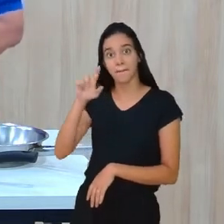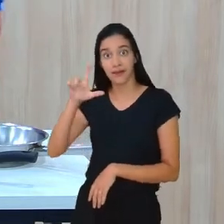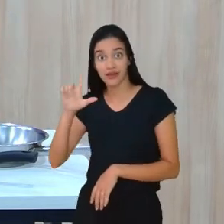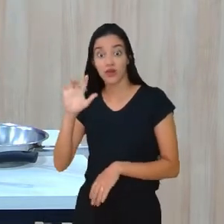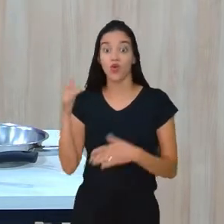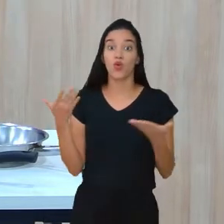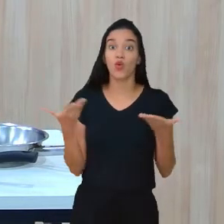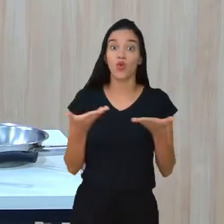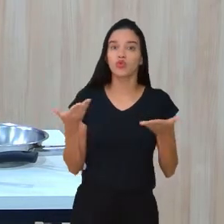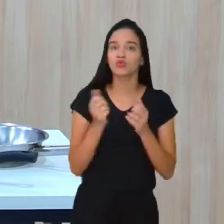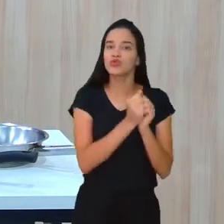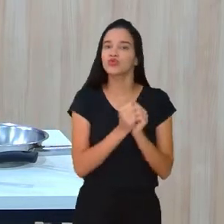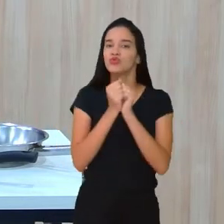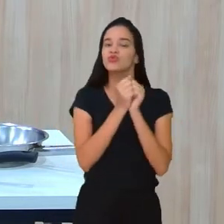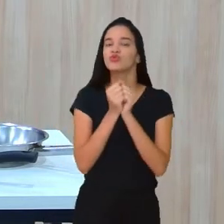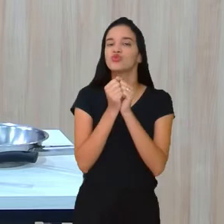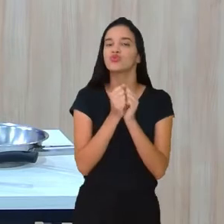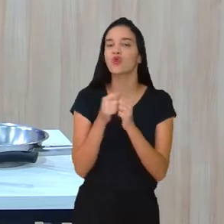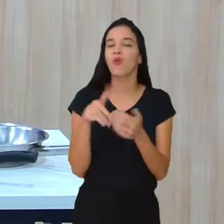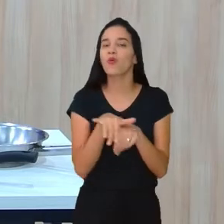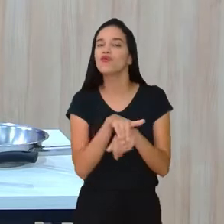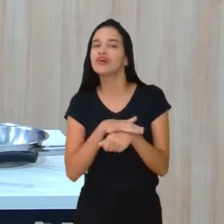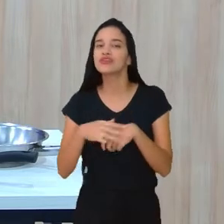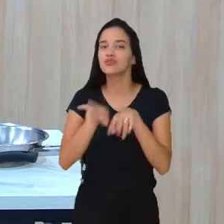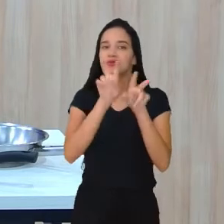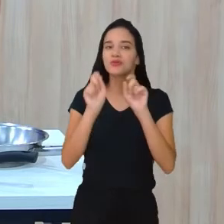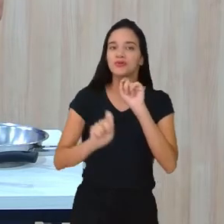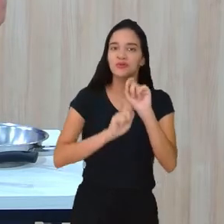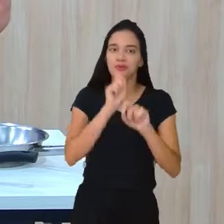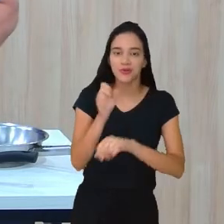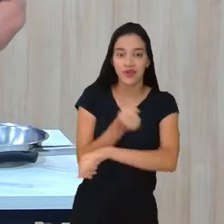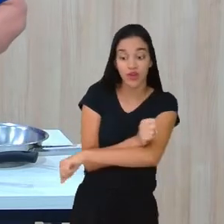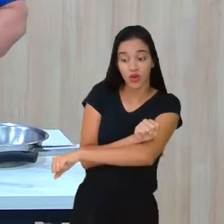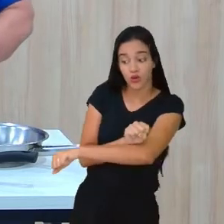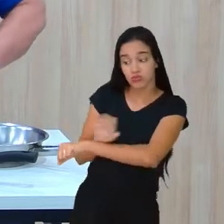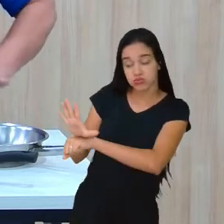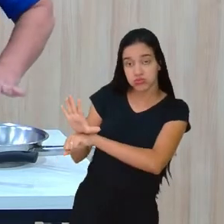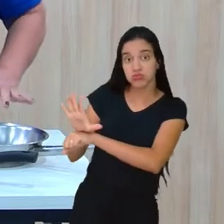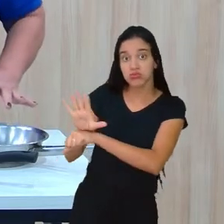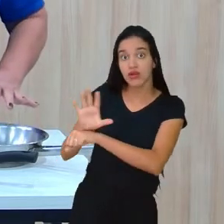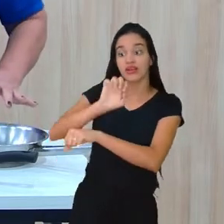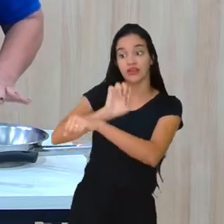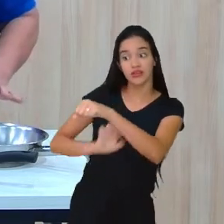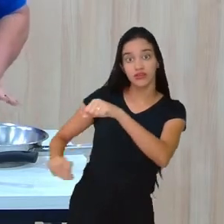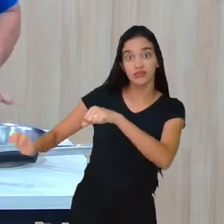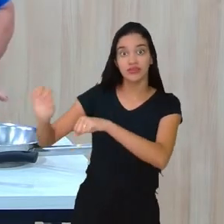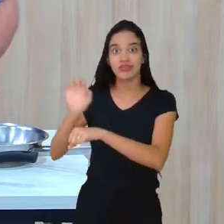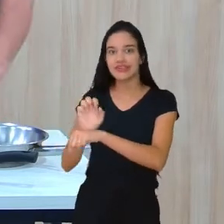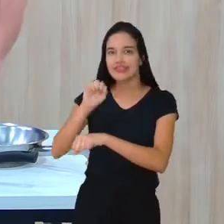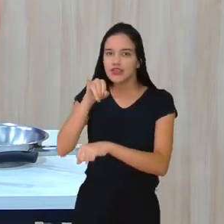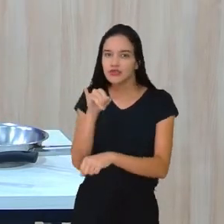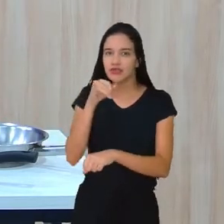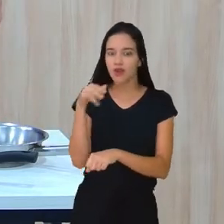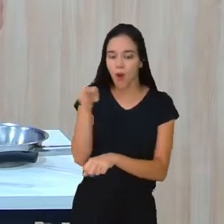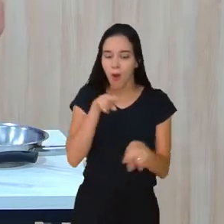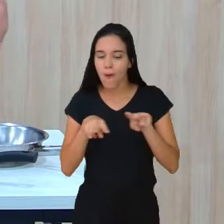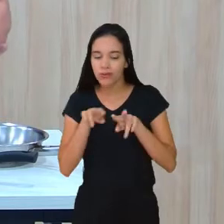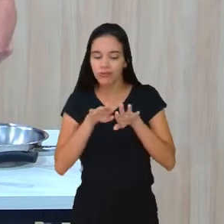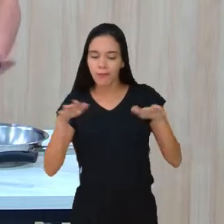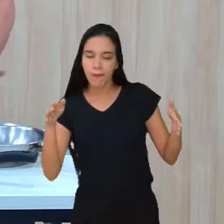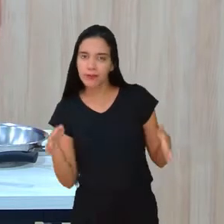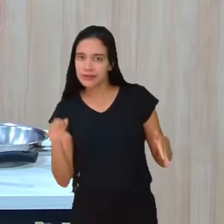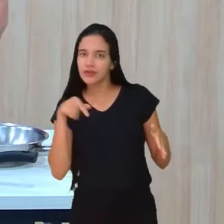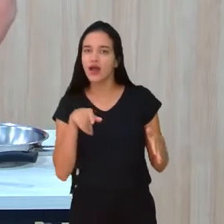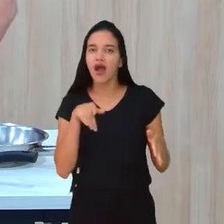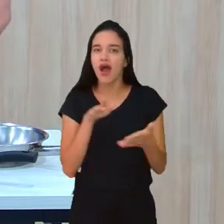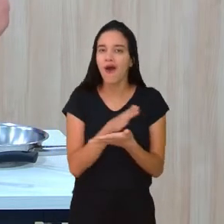hoje conversar a respeito de condutores e isolantes térmicos. E se vocês observarem a minha mesa, alguns até vão